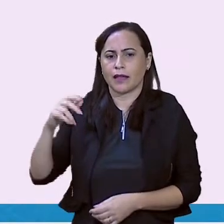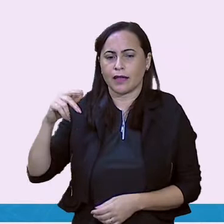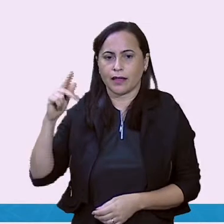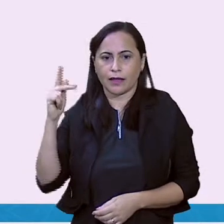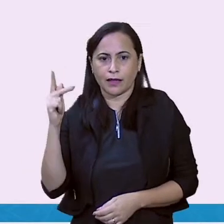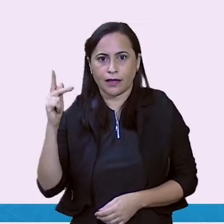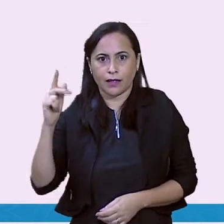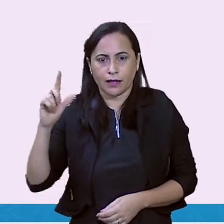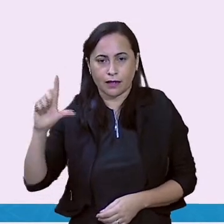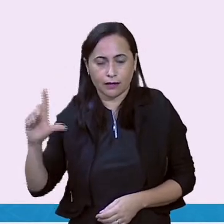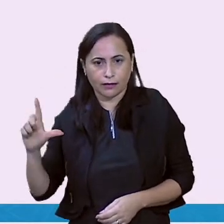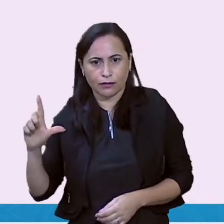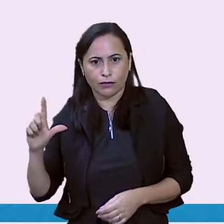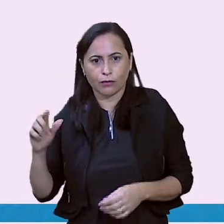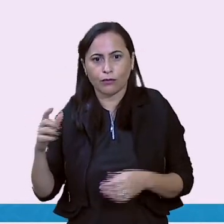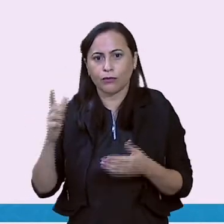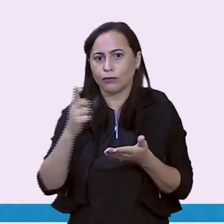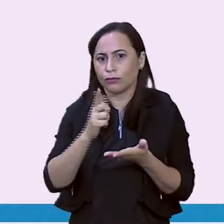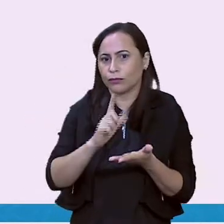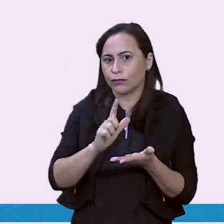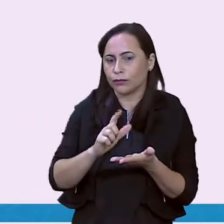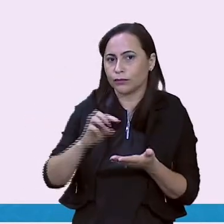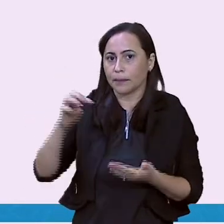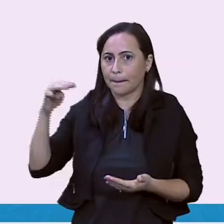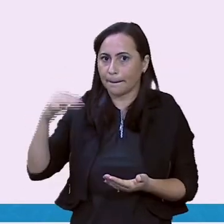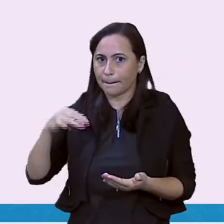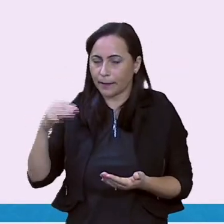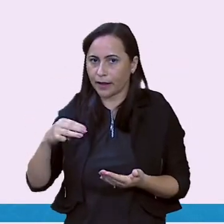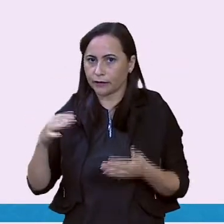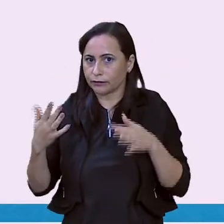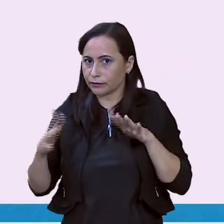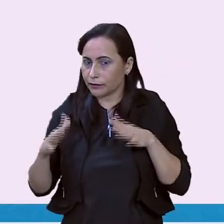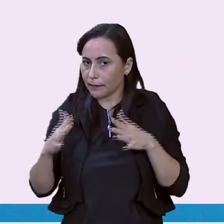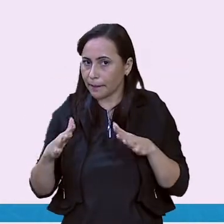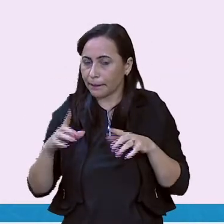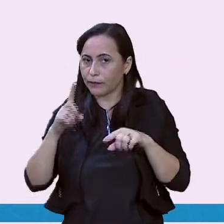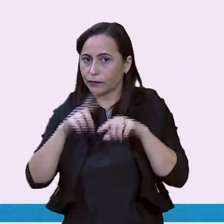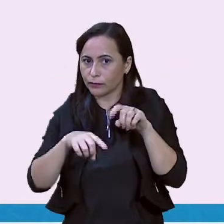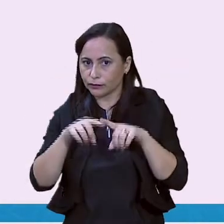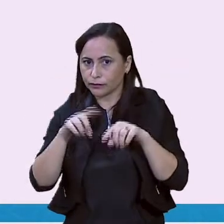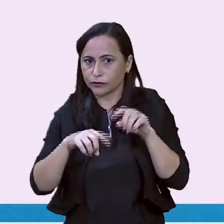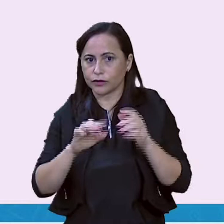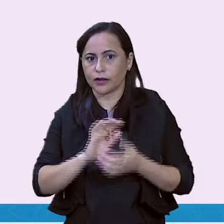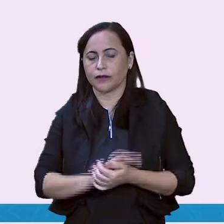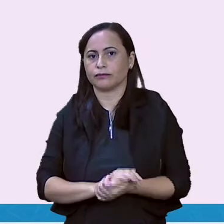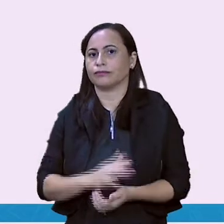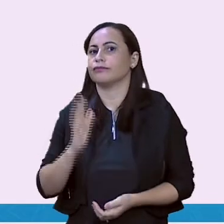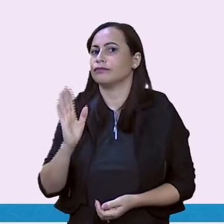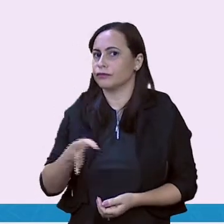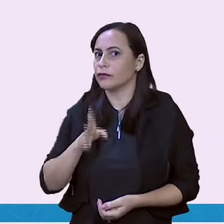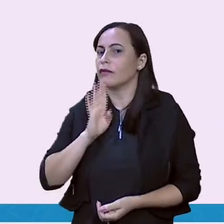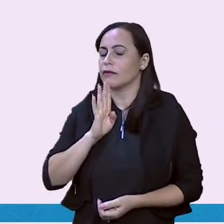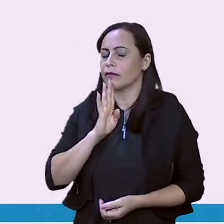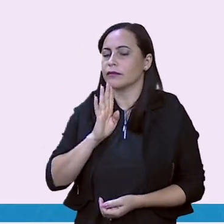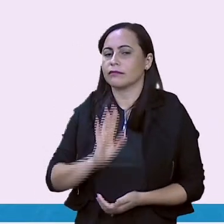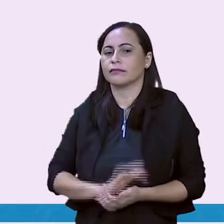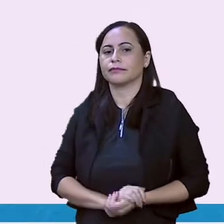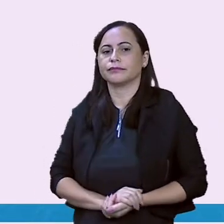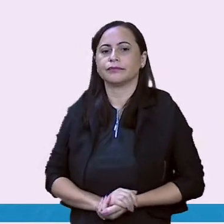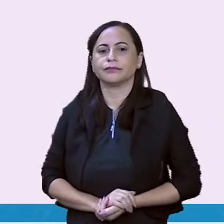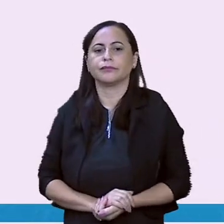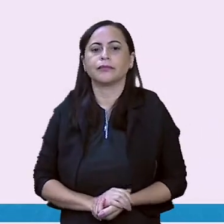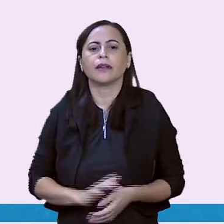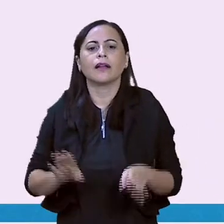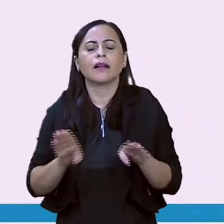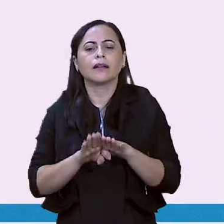metro. Depende do tipo do produto. Nós também já aprendemos como que a gente utiliza isso aí. Há